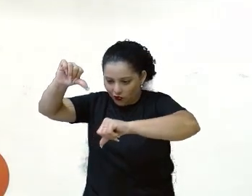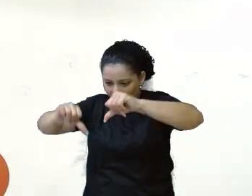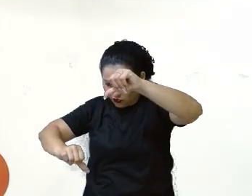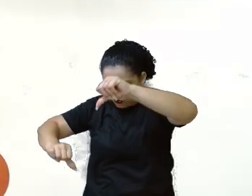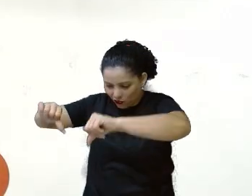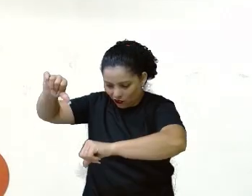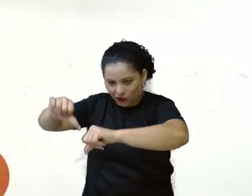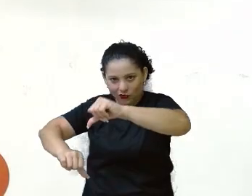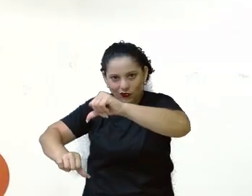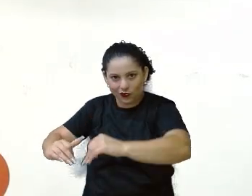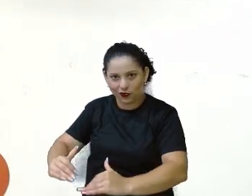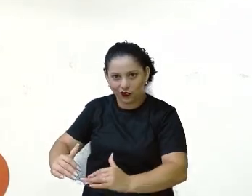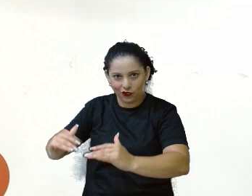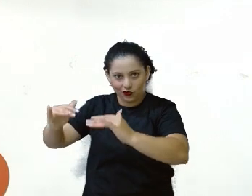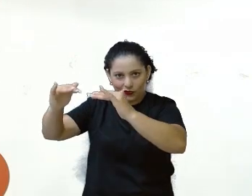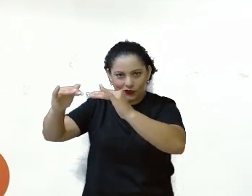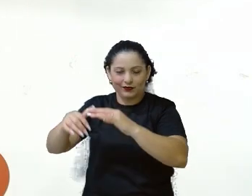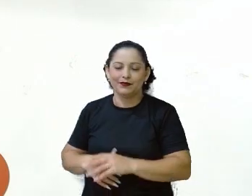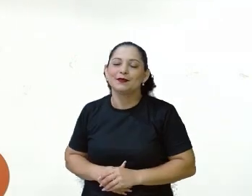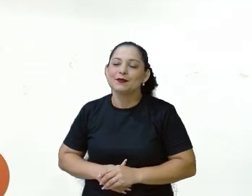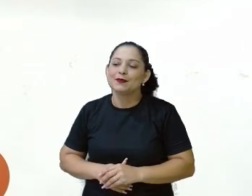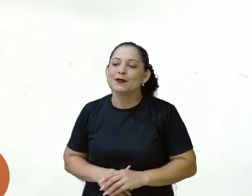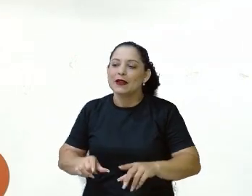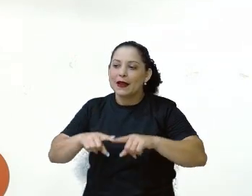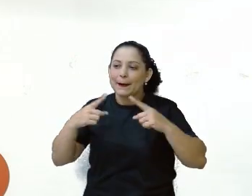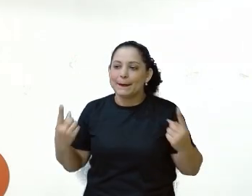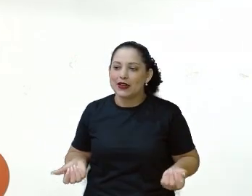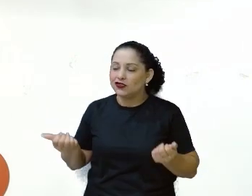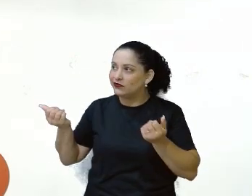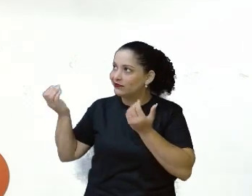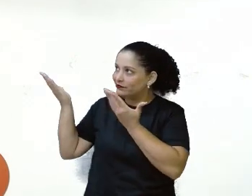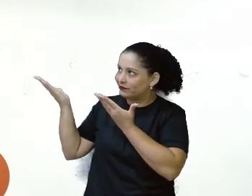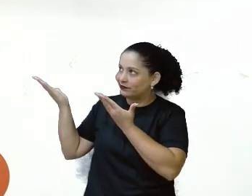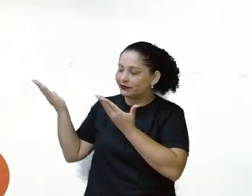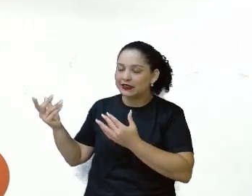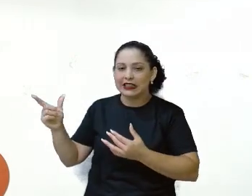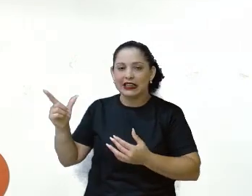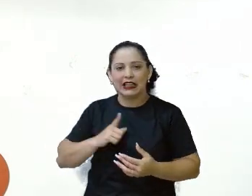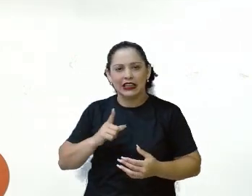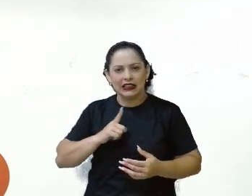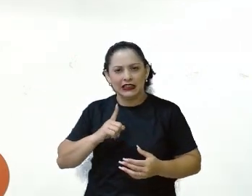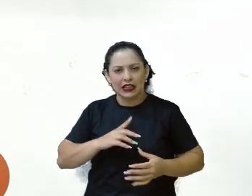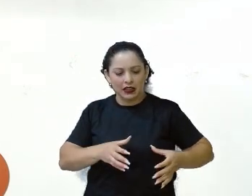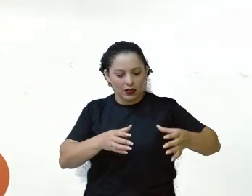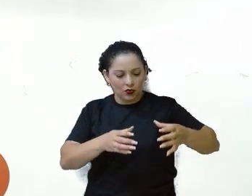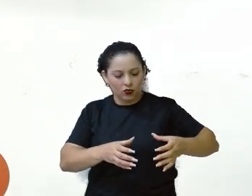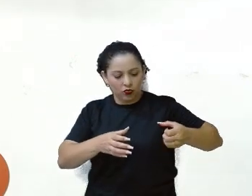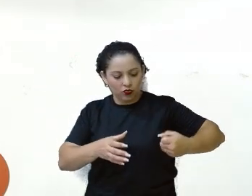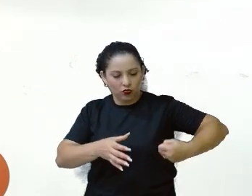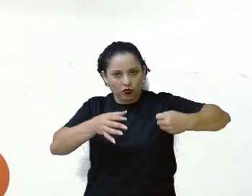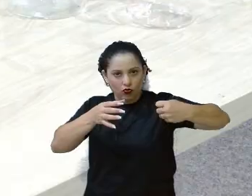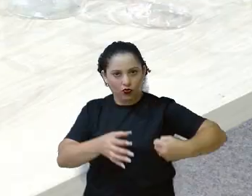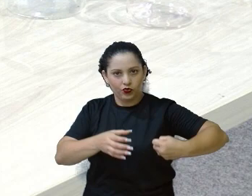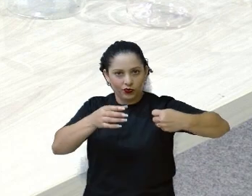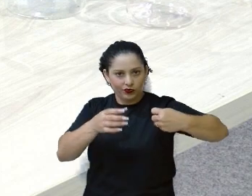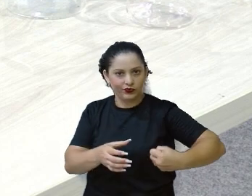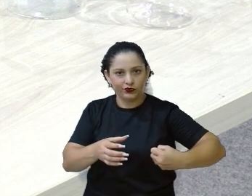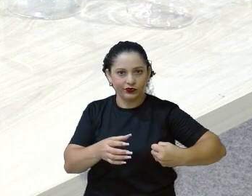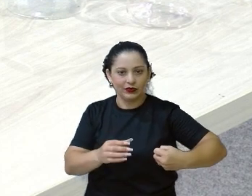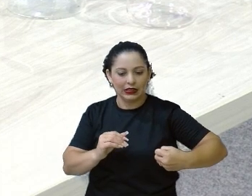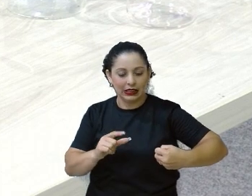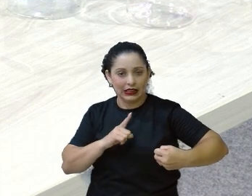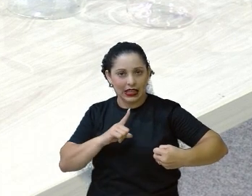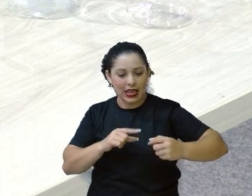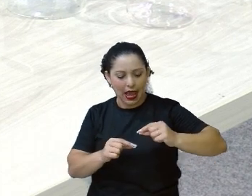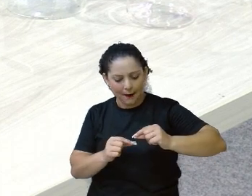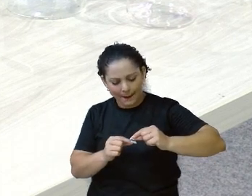Só aqui na minha mesa, isso daqui são jarras medidoras que tem a função